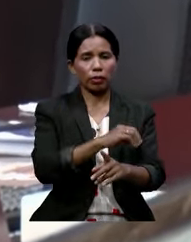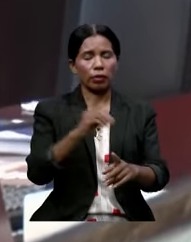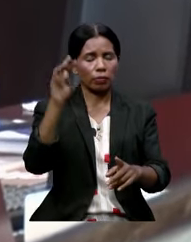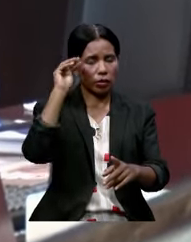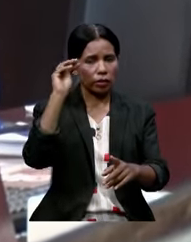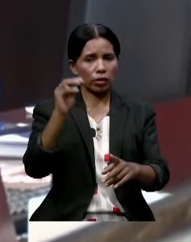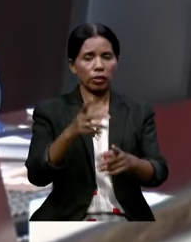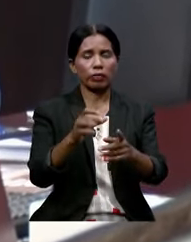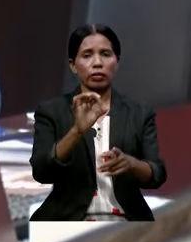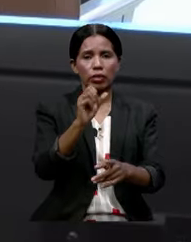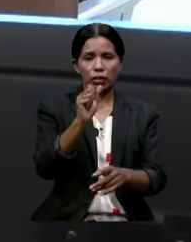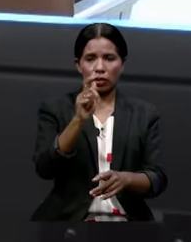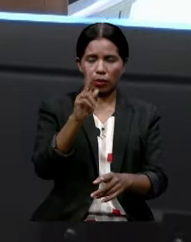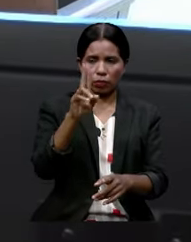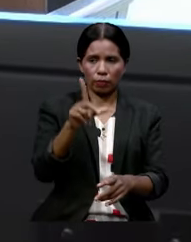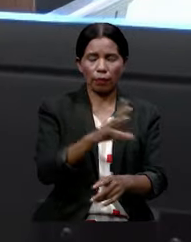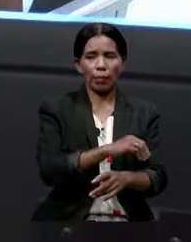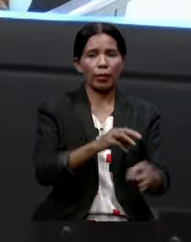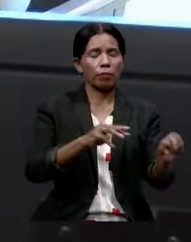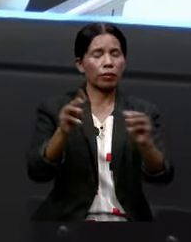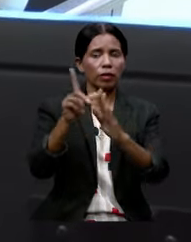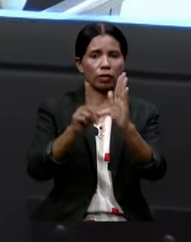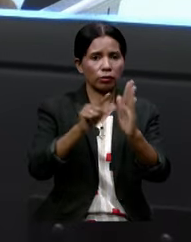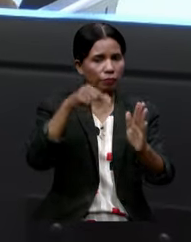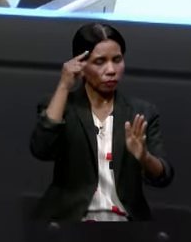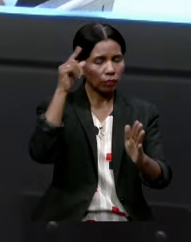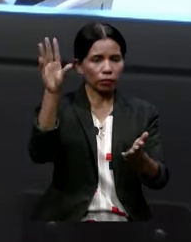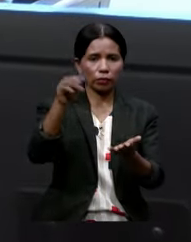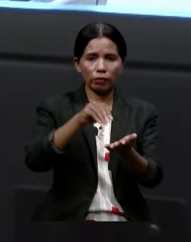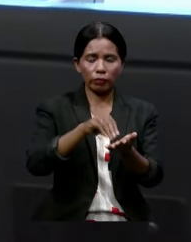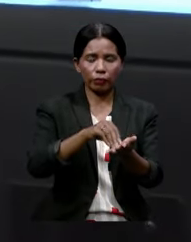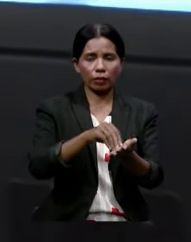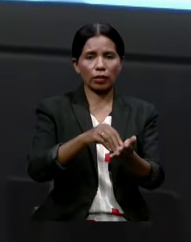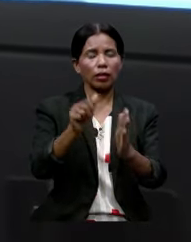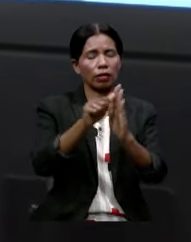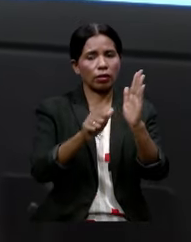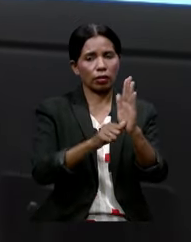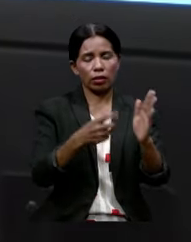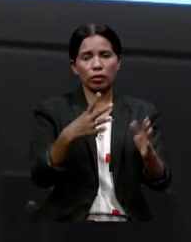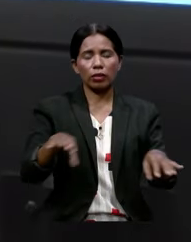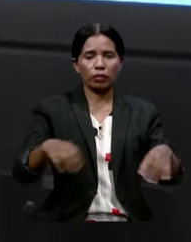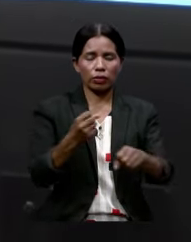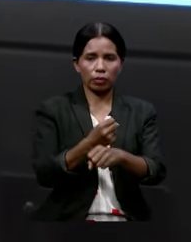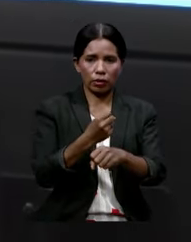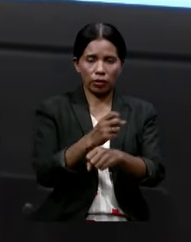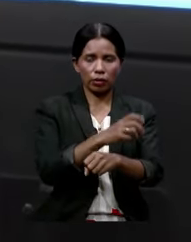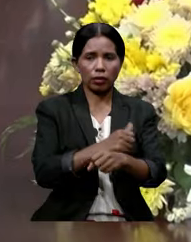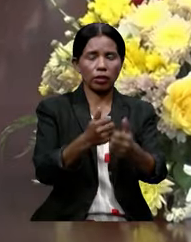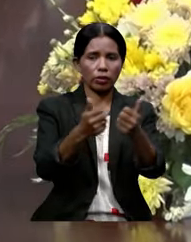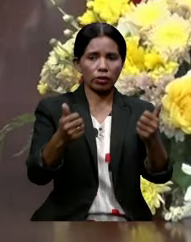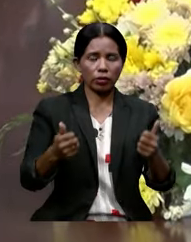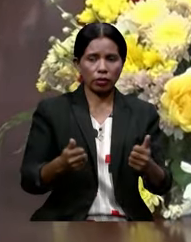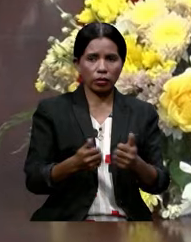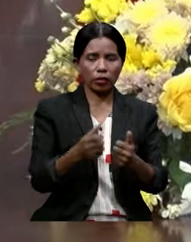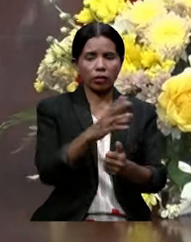no ambiente Francisco Albuadilai. E a alteração ne, governo rala ajustamento para artigo balum, onde reforça a liutan serviço autoridade